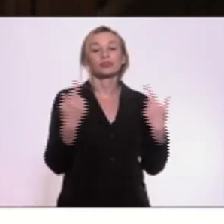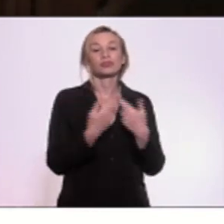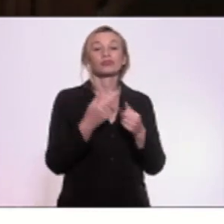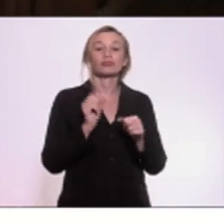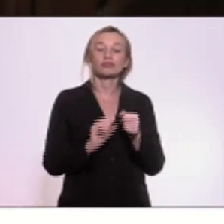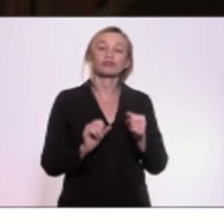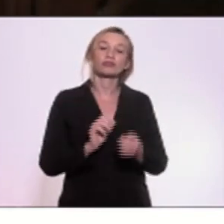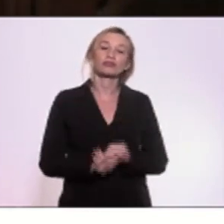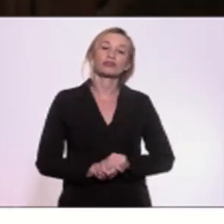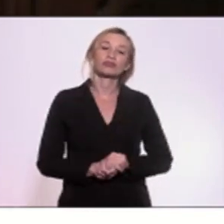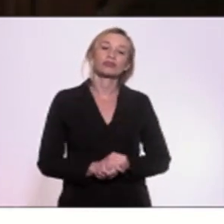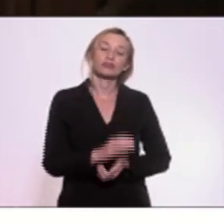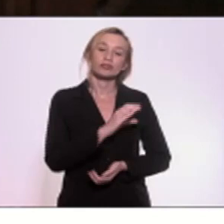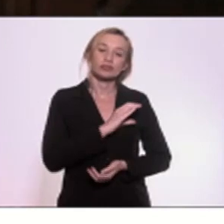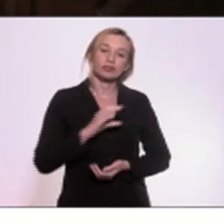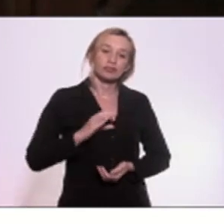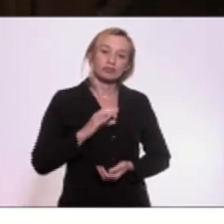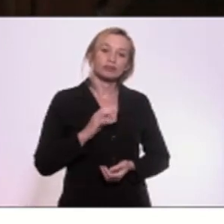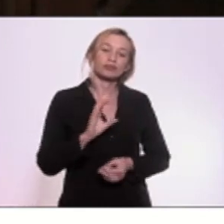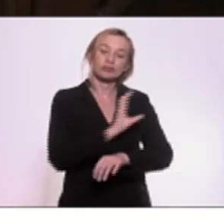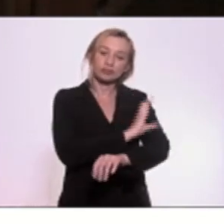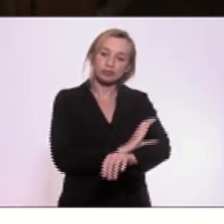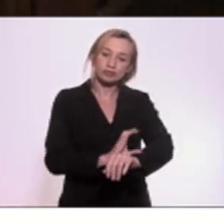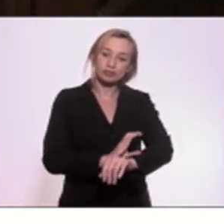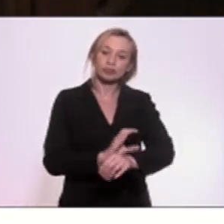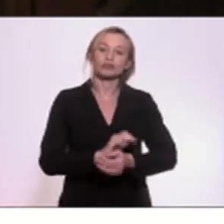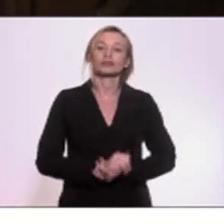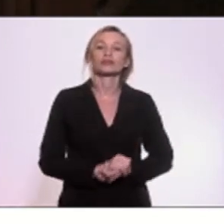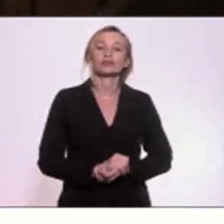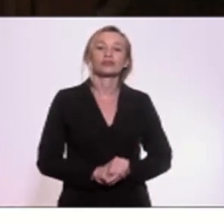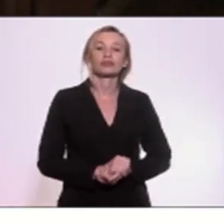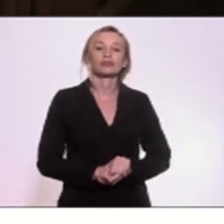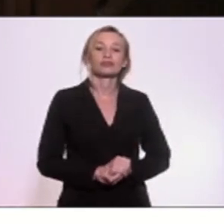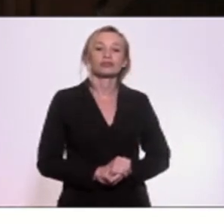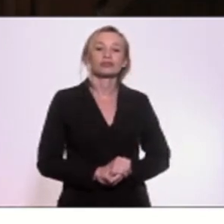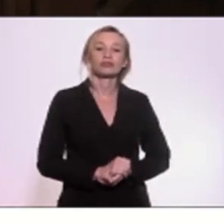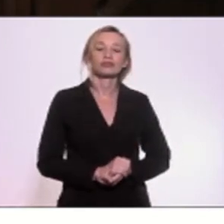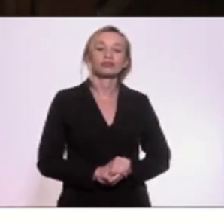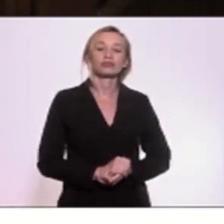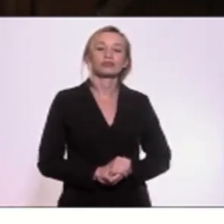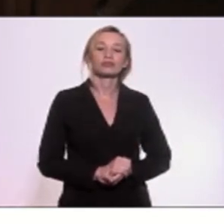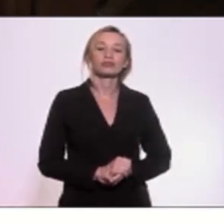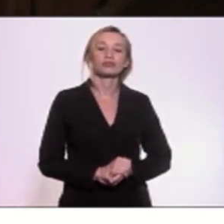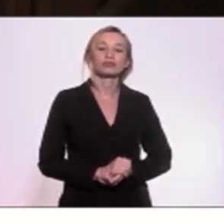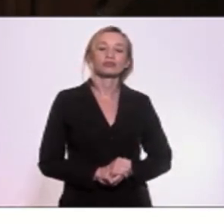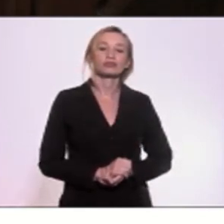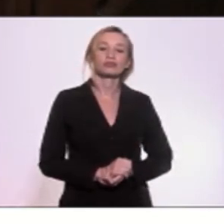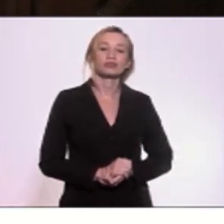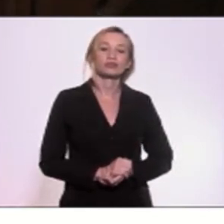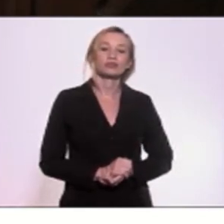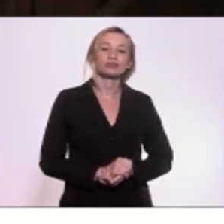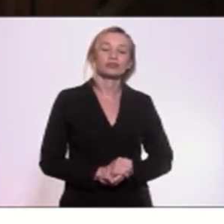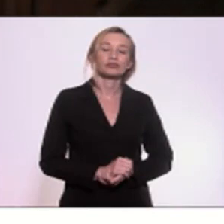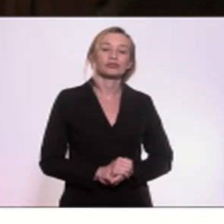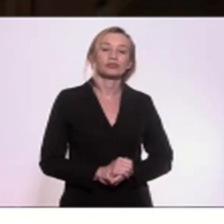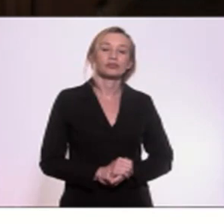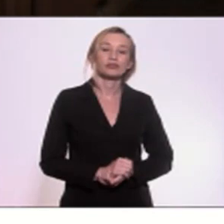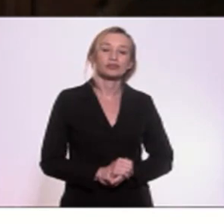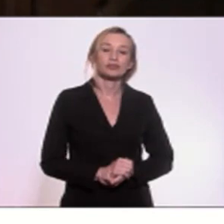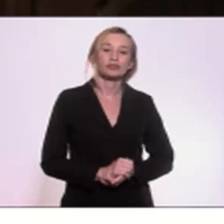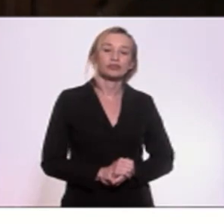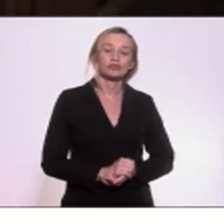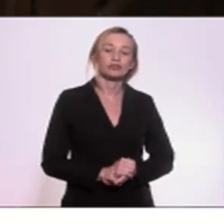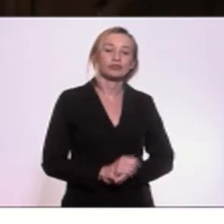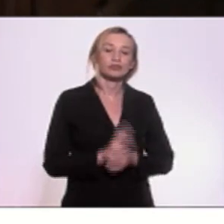fizemos na Comissão Permanente de Cultura, para extrair da nossa breve, porém